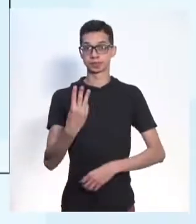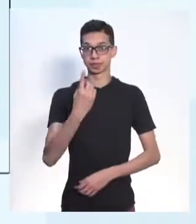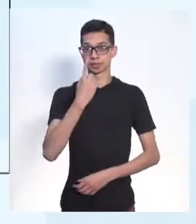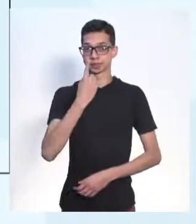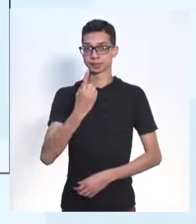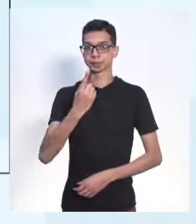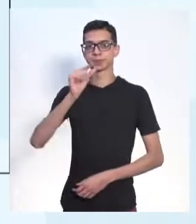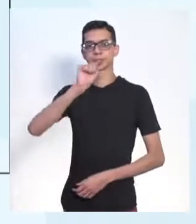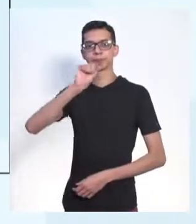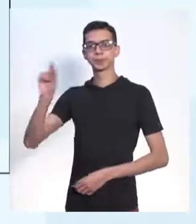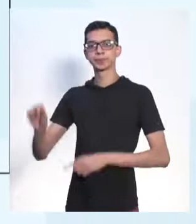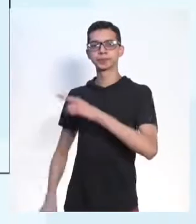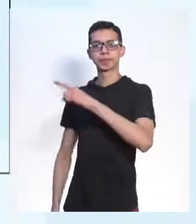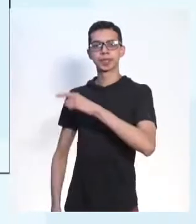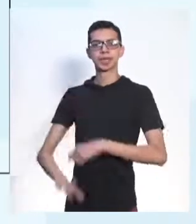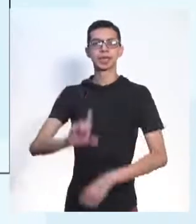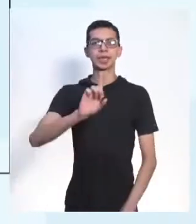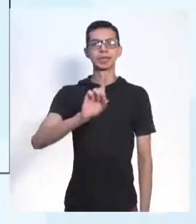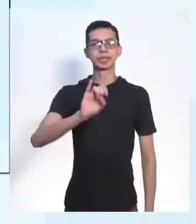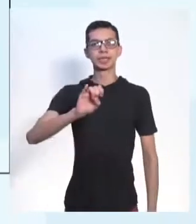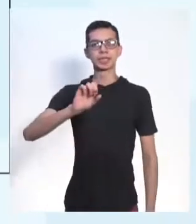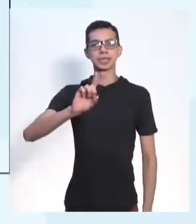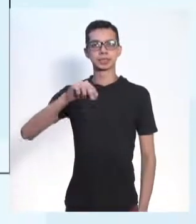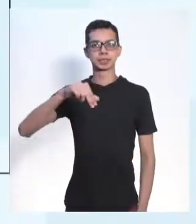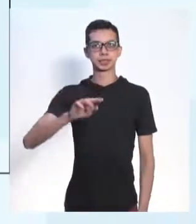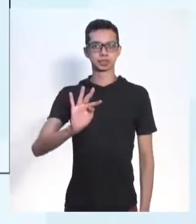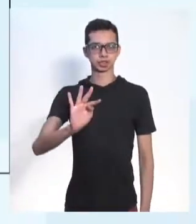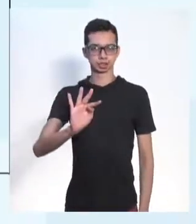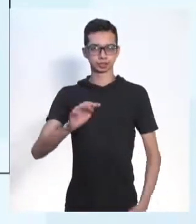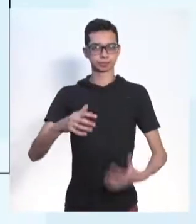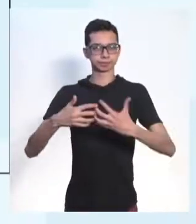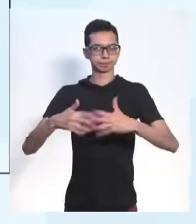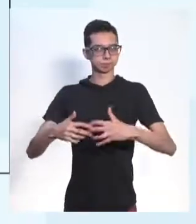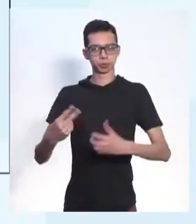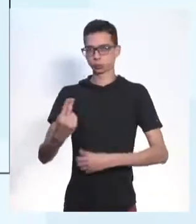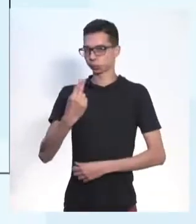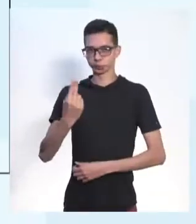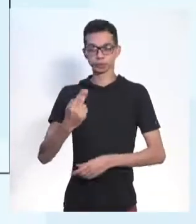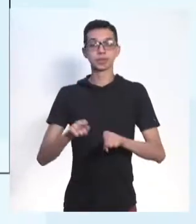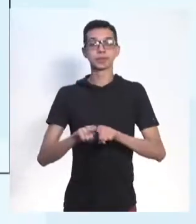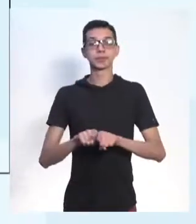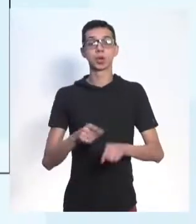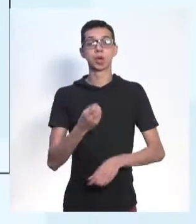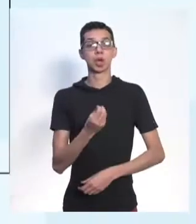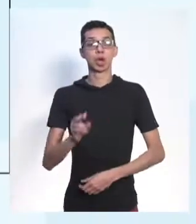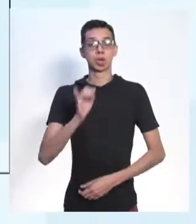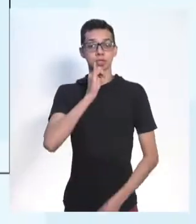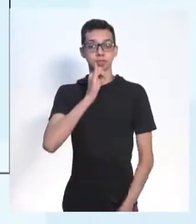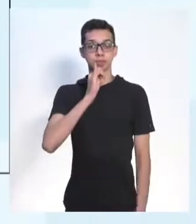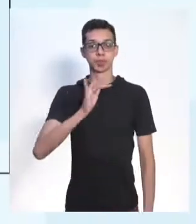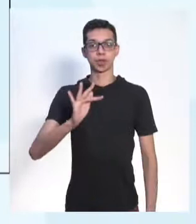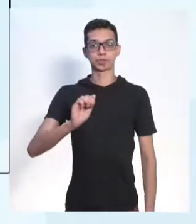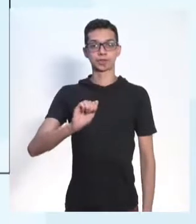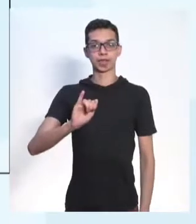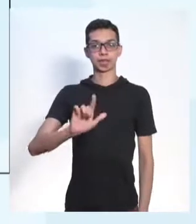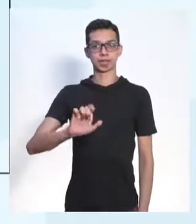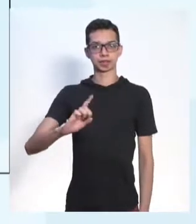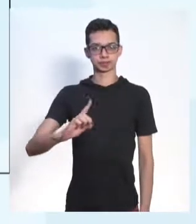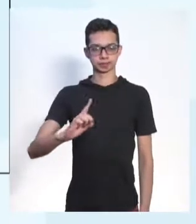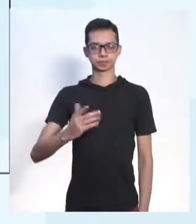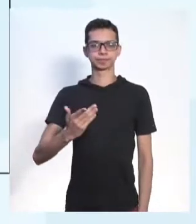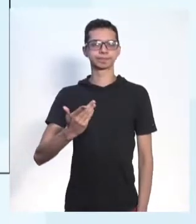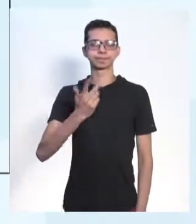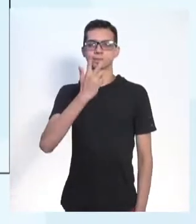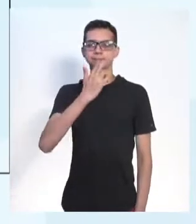experiment didn't work. O experimento não funcionou. Ou the experiment failed. O experimento